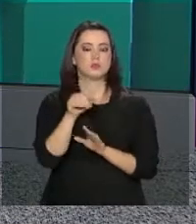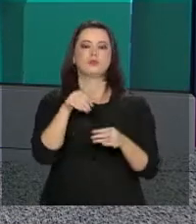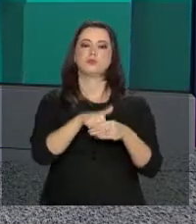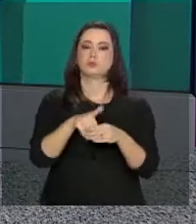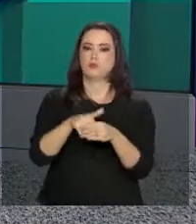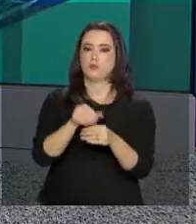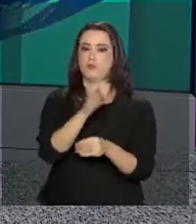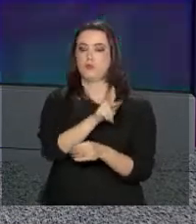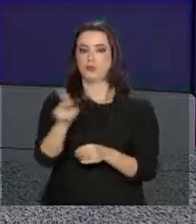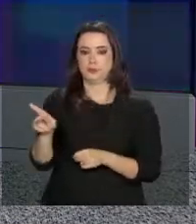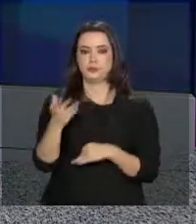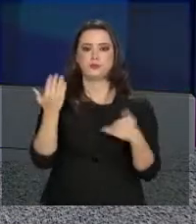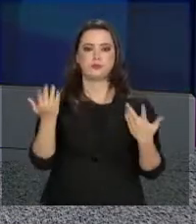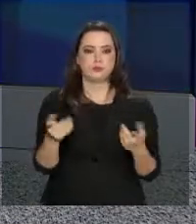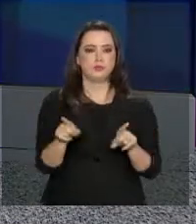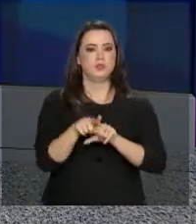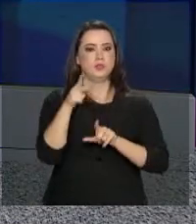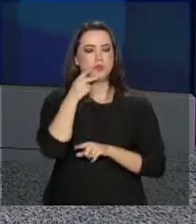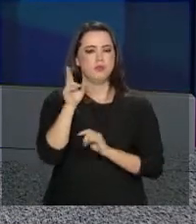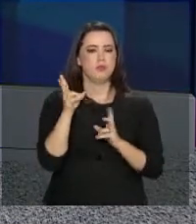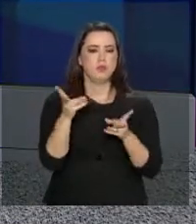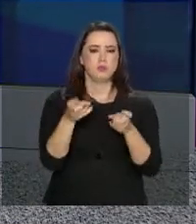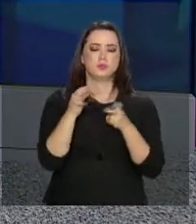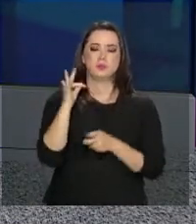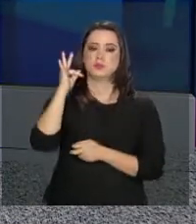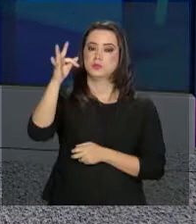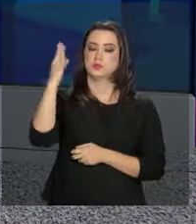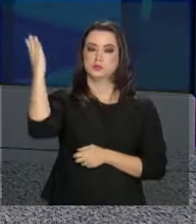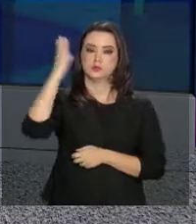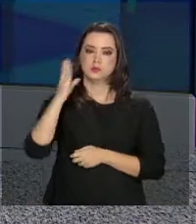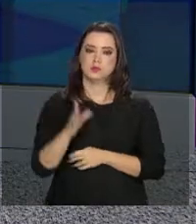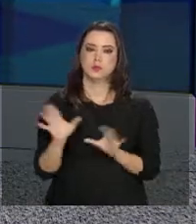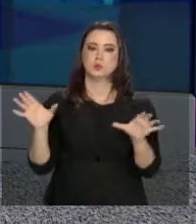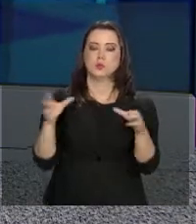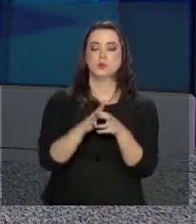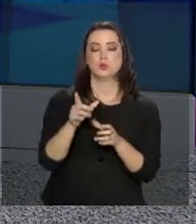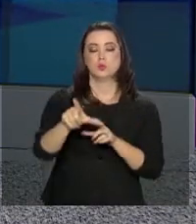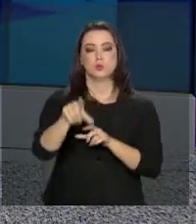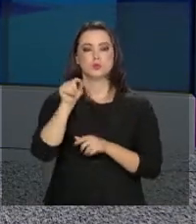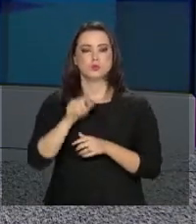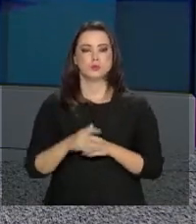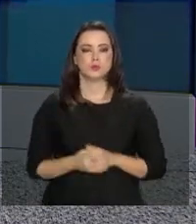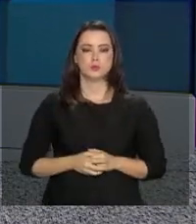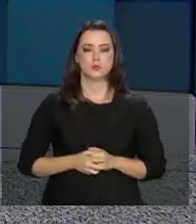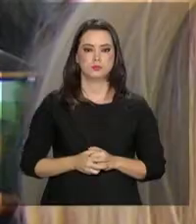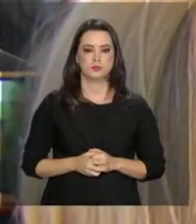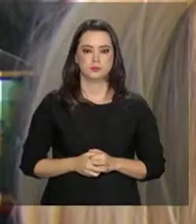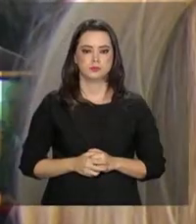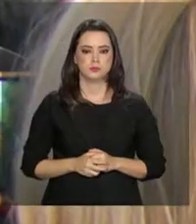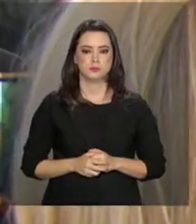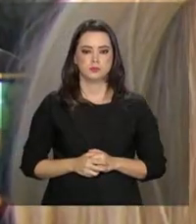eleições falou também sobre as perspectivas para o brasil com a equipe que ele escolheu